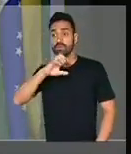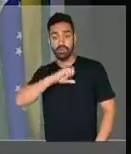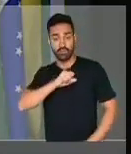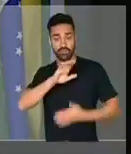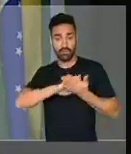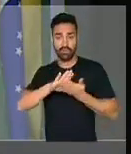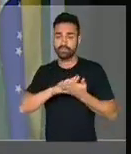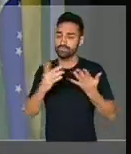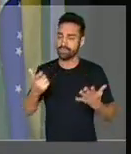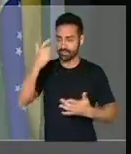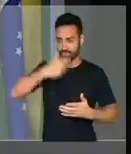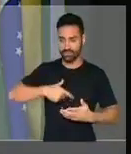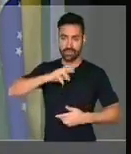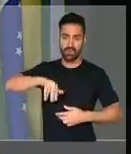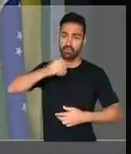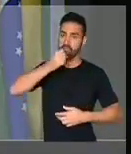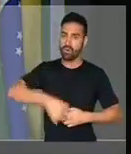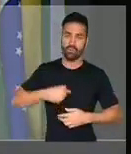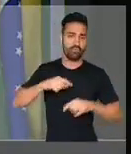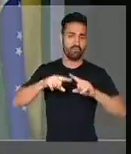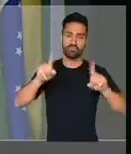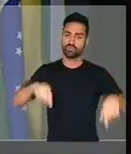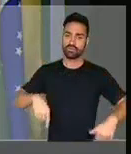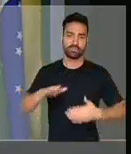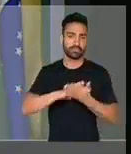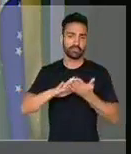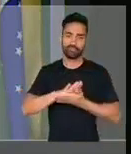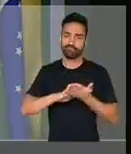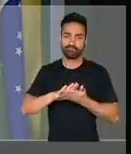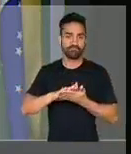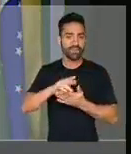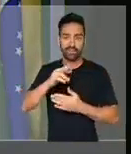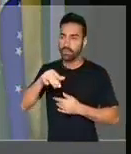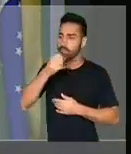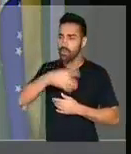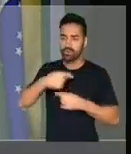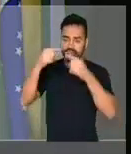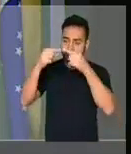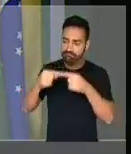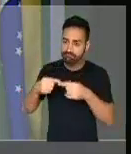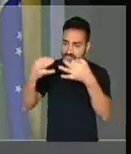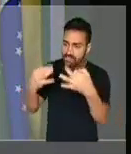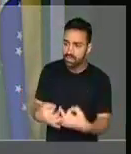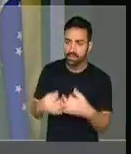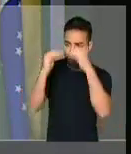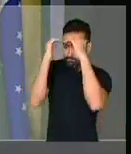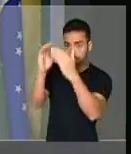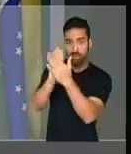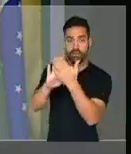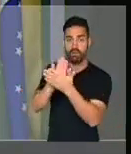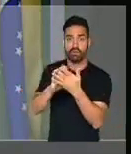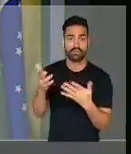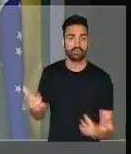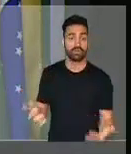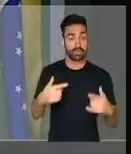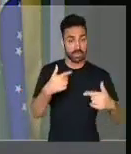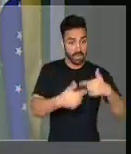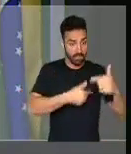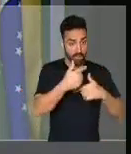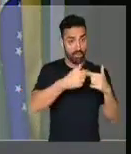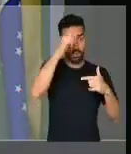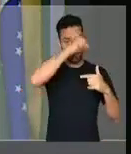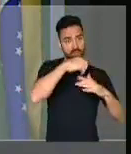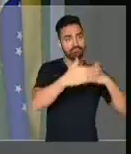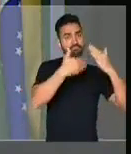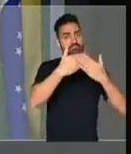pública, você não é um bom servidor. Você não é honesto com os seus princípios. Você trabalhar, se